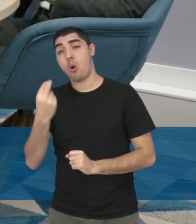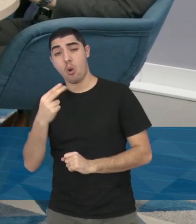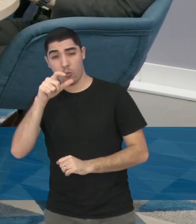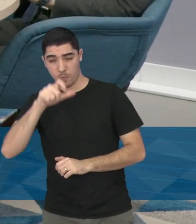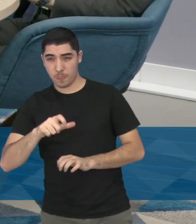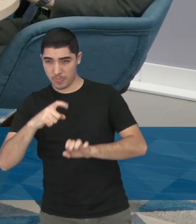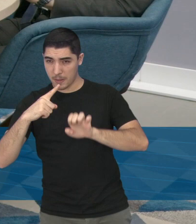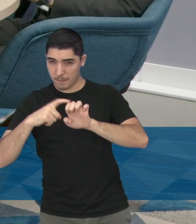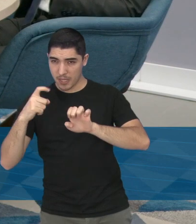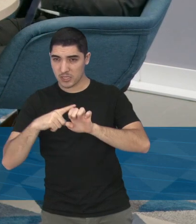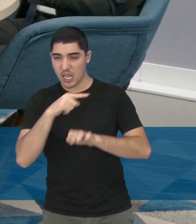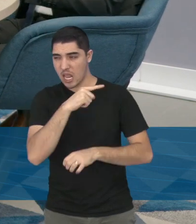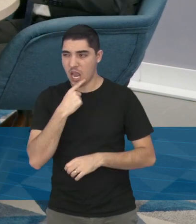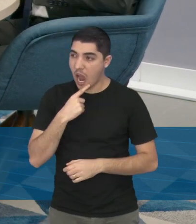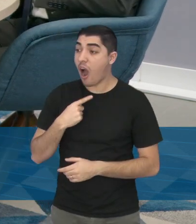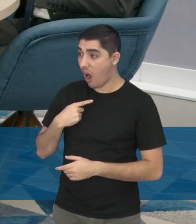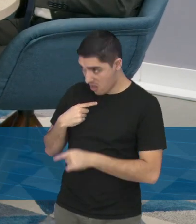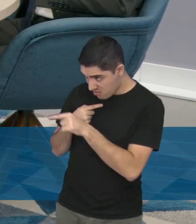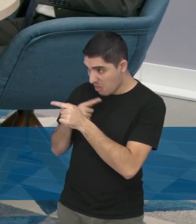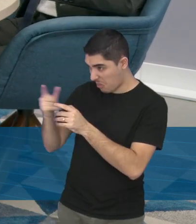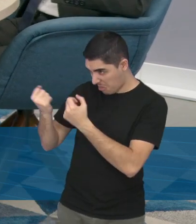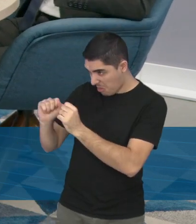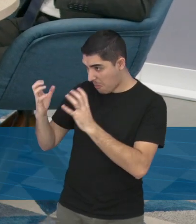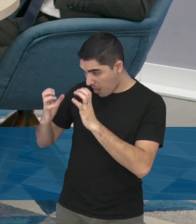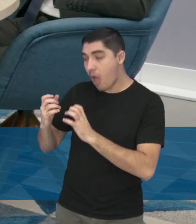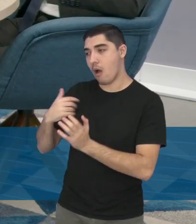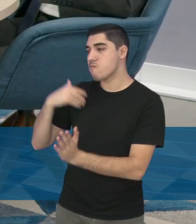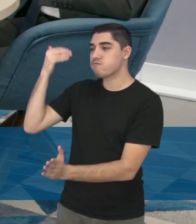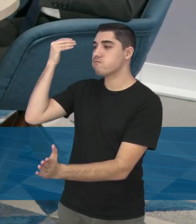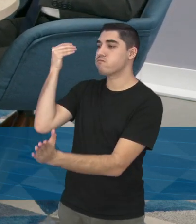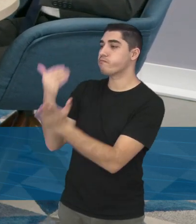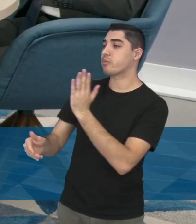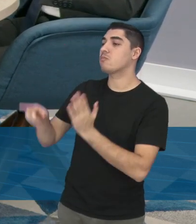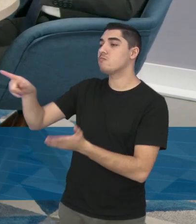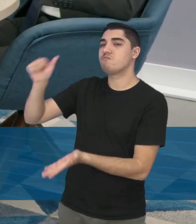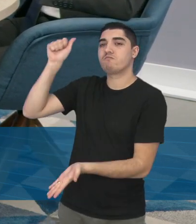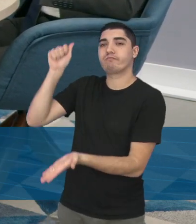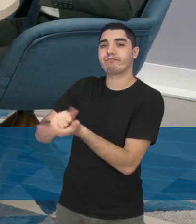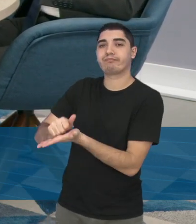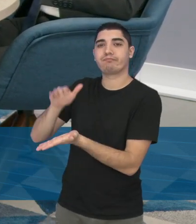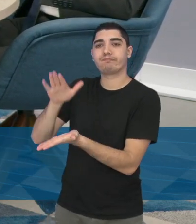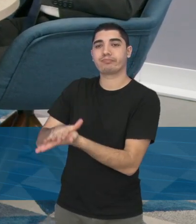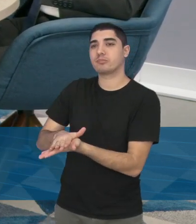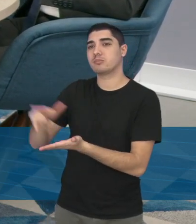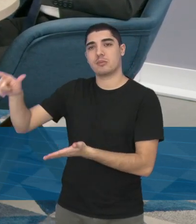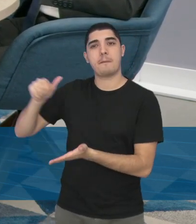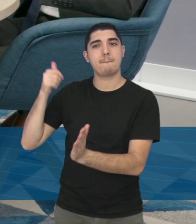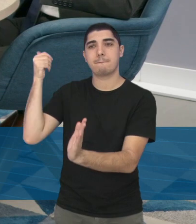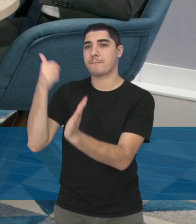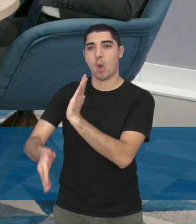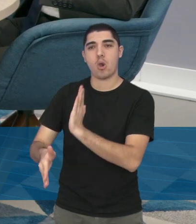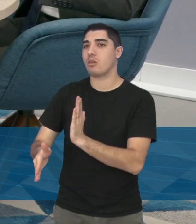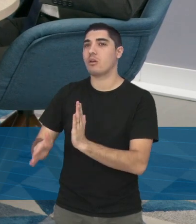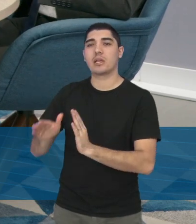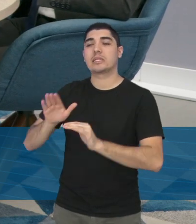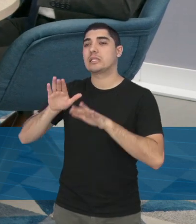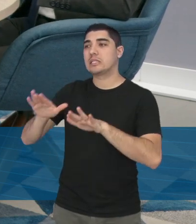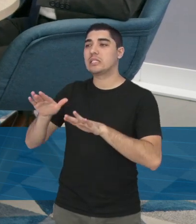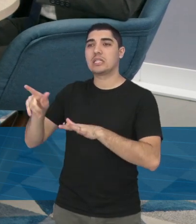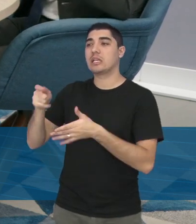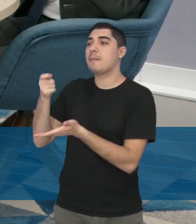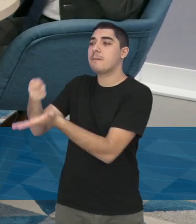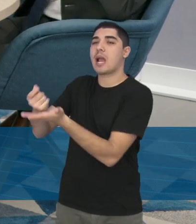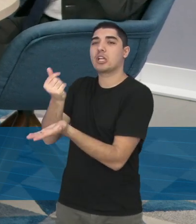fica chateado, força uma justa causa. Então, ao invés de ser uma rescisão pacífica, ela fica um